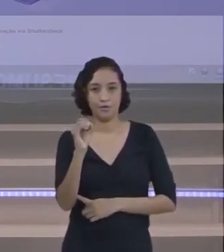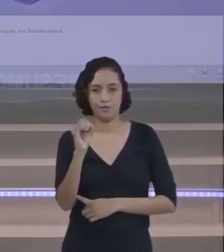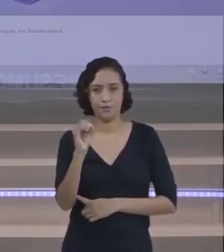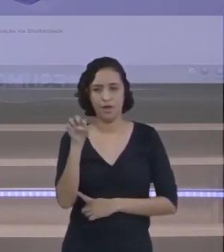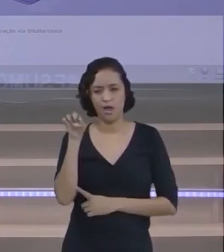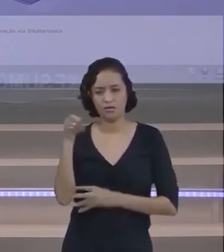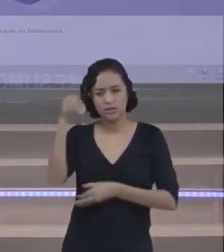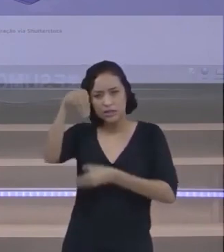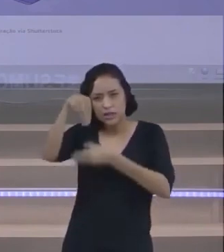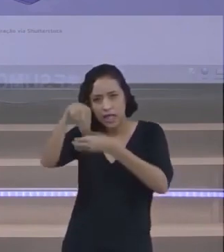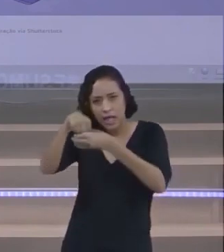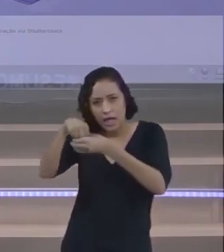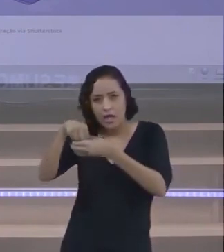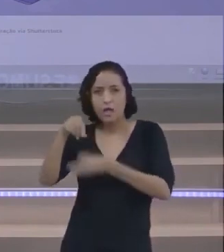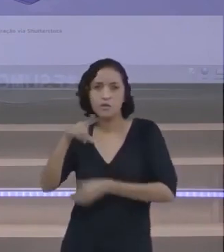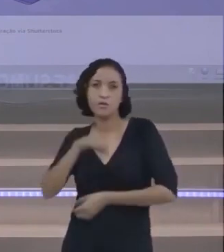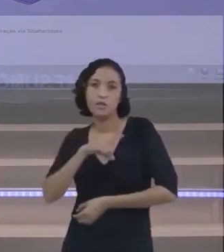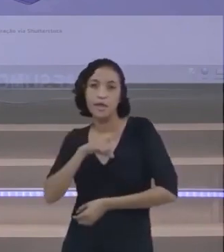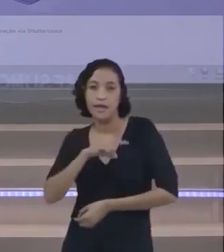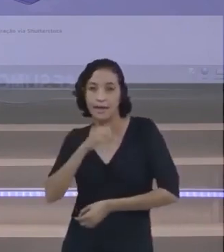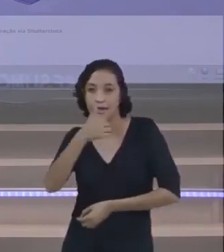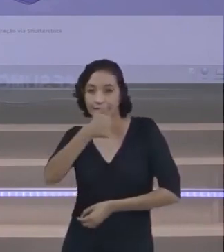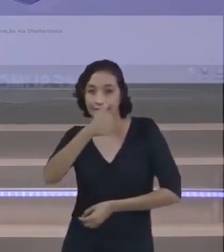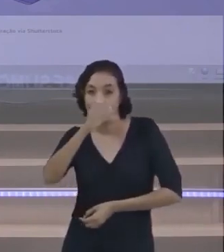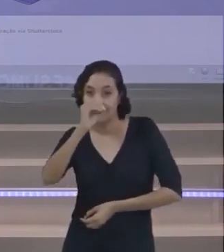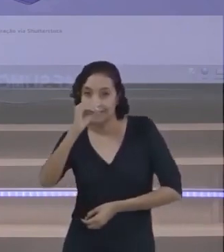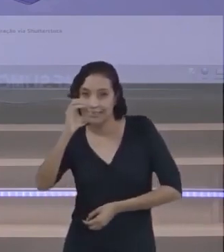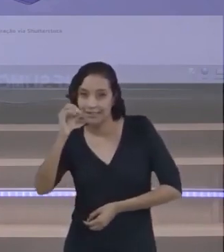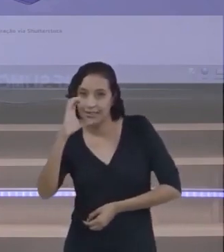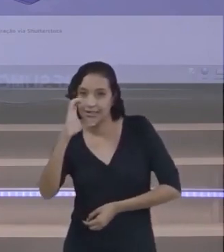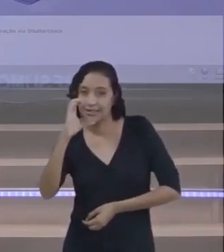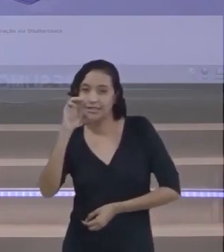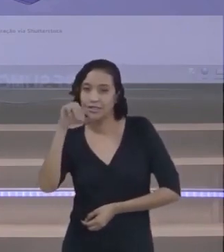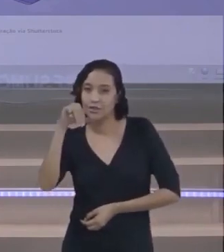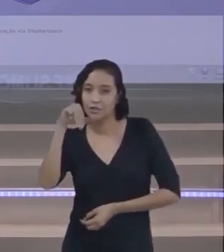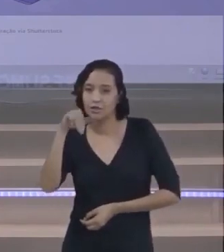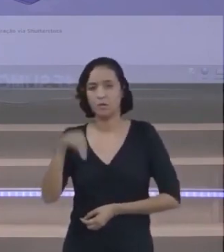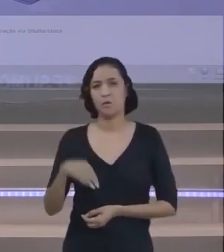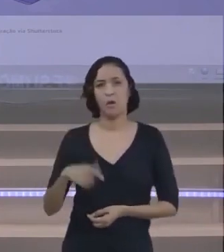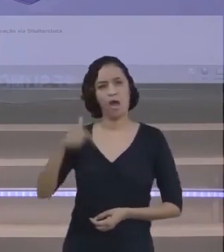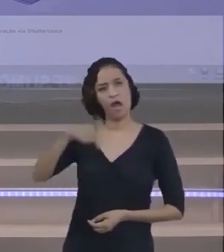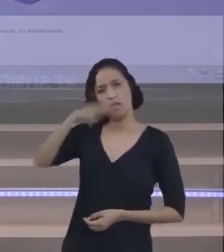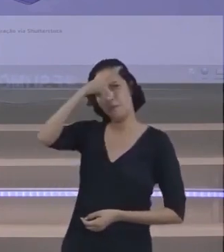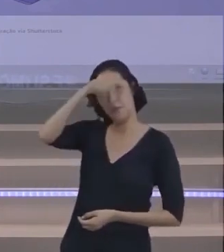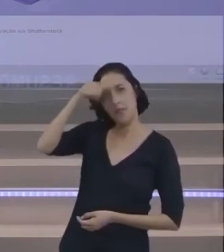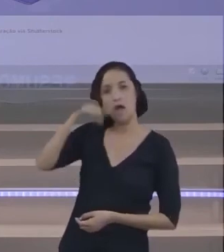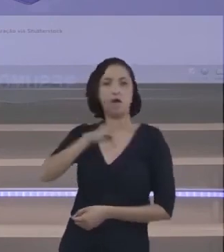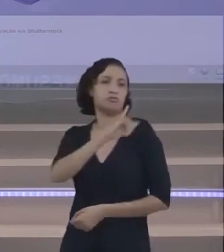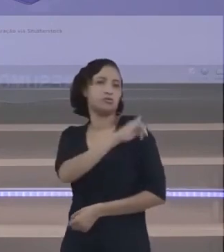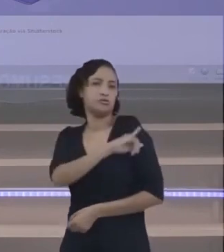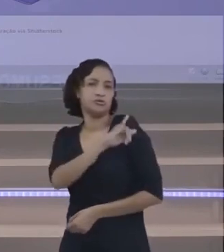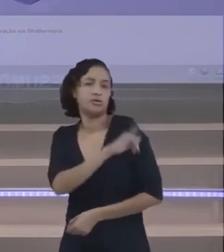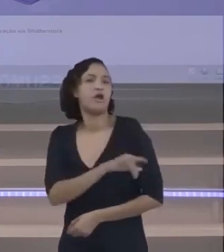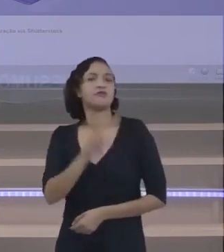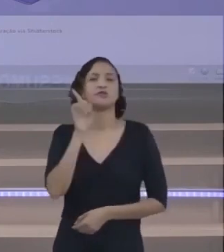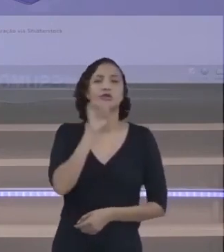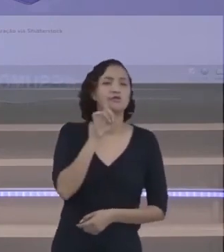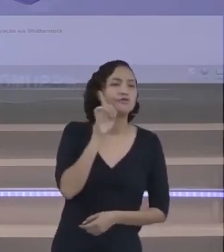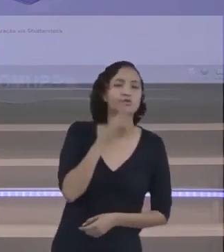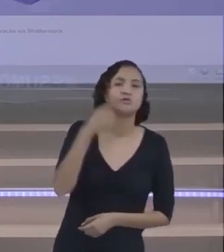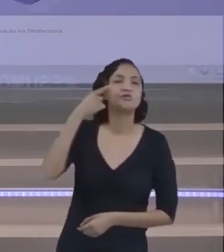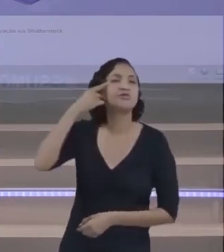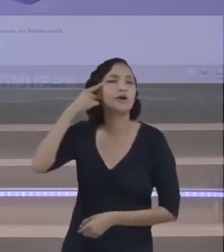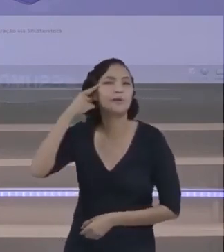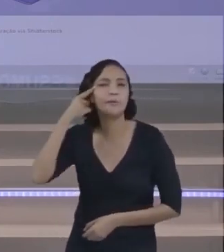100 centímetros aqui em Manaus, no Iranduba, no Rio de Janeiro, nos Estados Unidos, no Japão, em